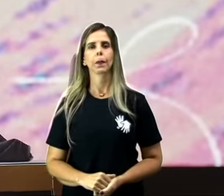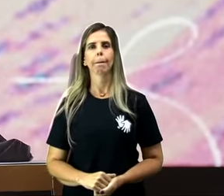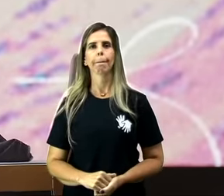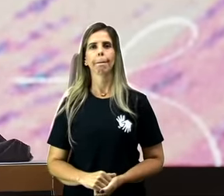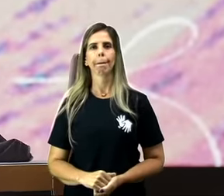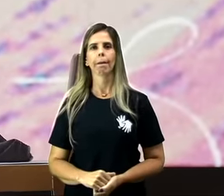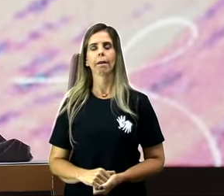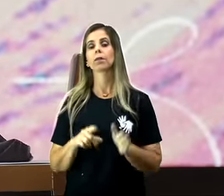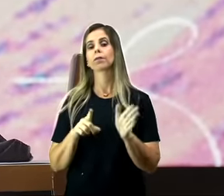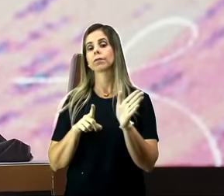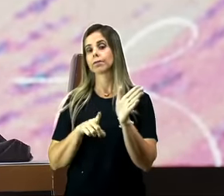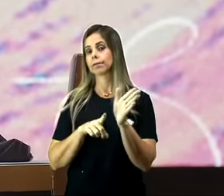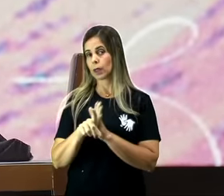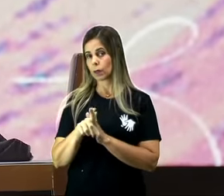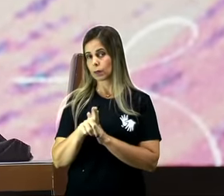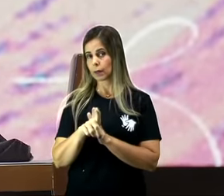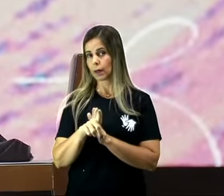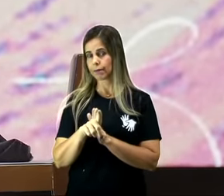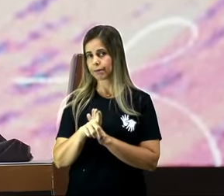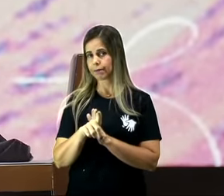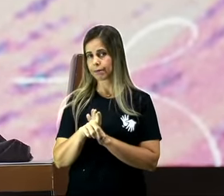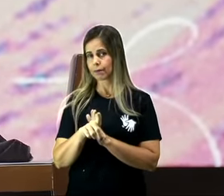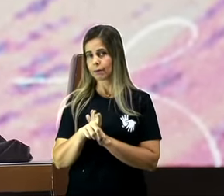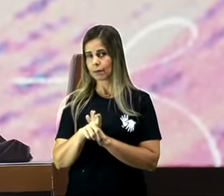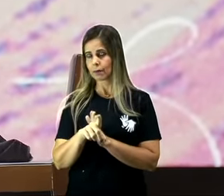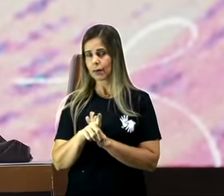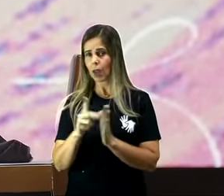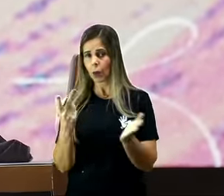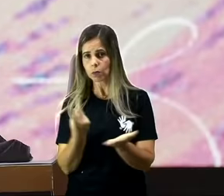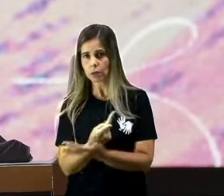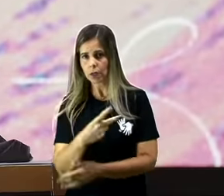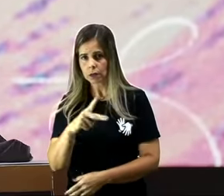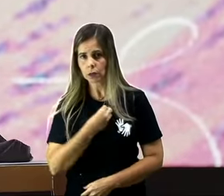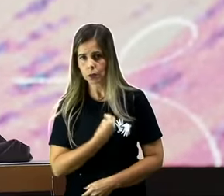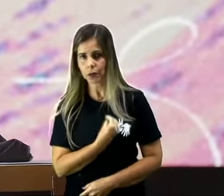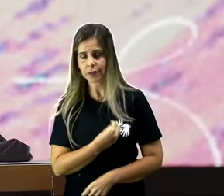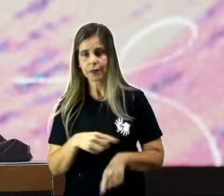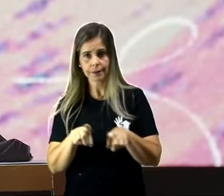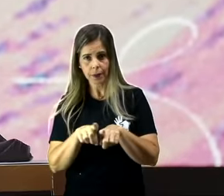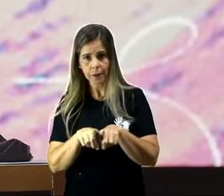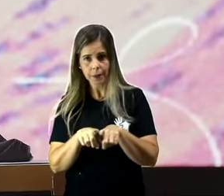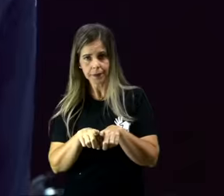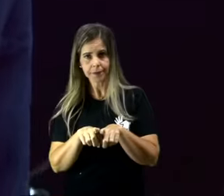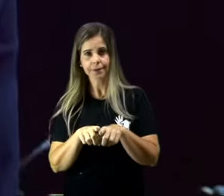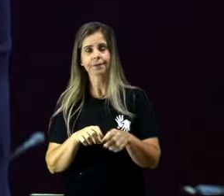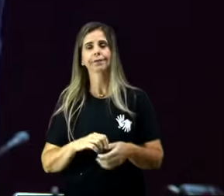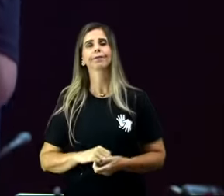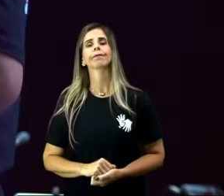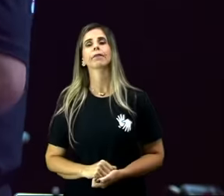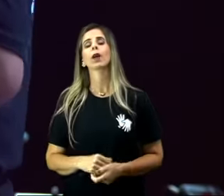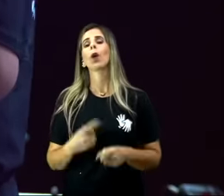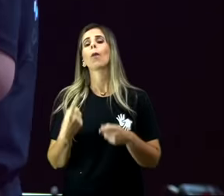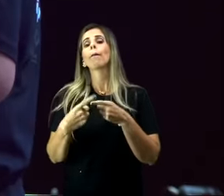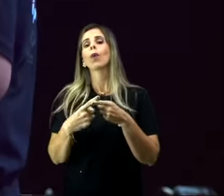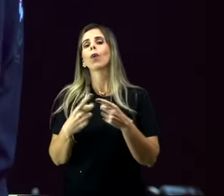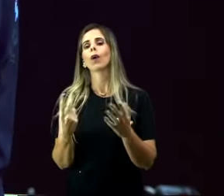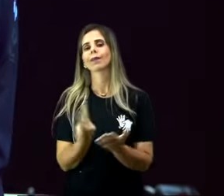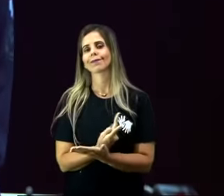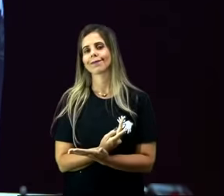Deixa eu perguntar antes de eu continuar aqui. Faz sentido o que eu estou falando, sim ou não? Sim. Ok. Pastor, por que que isso